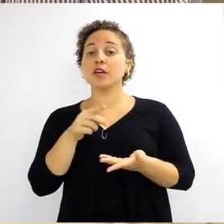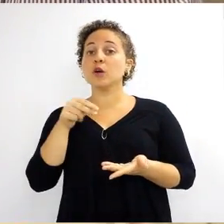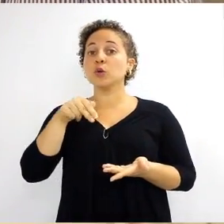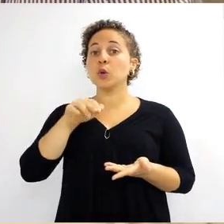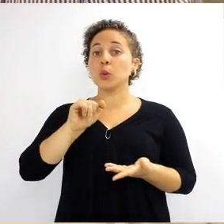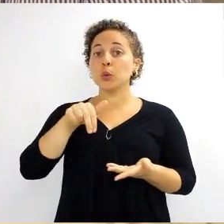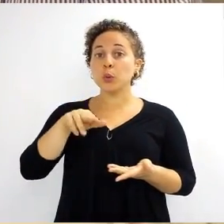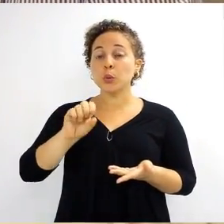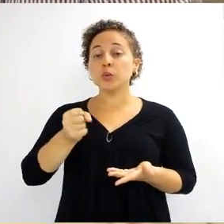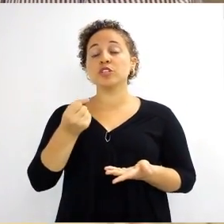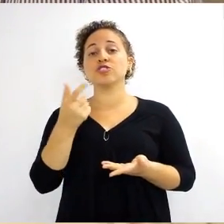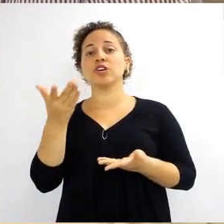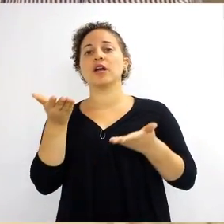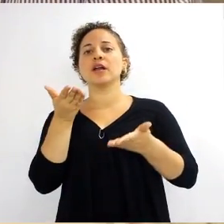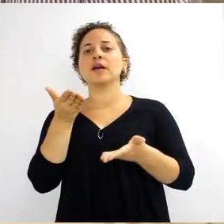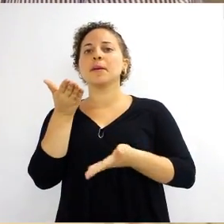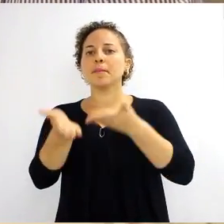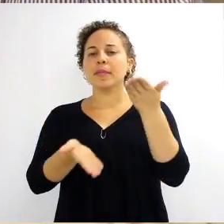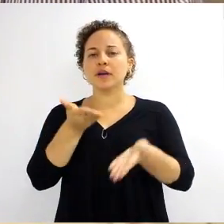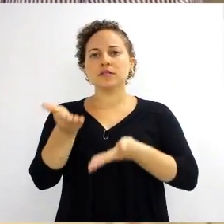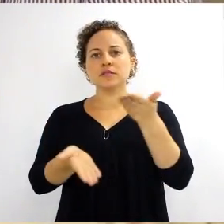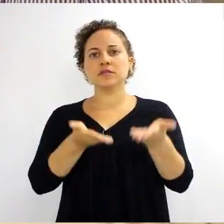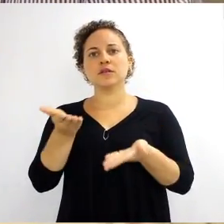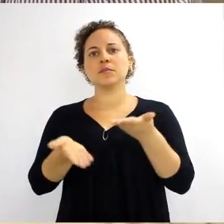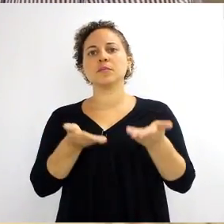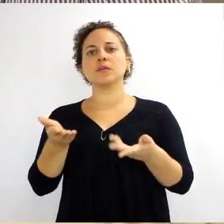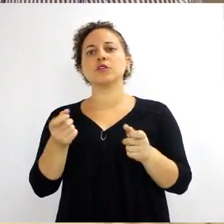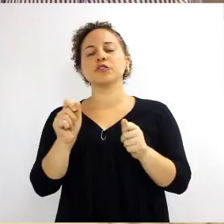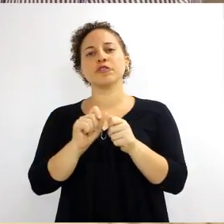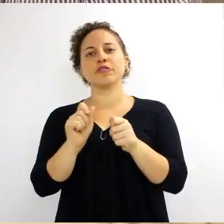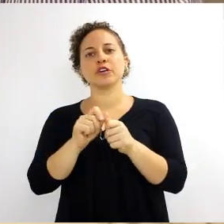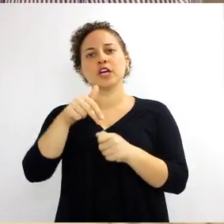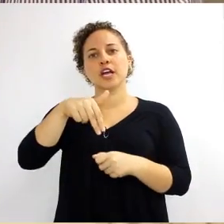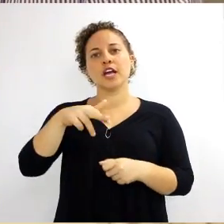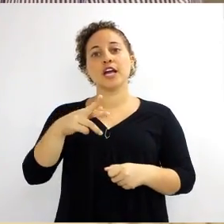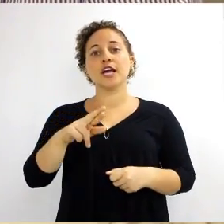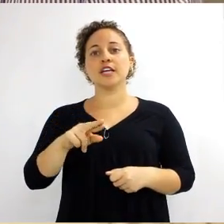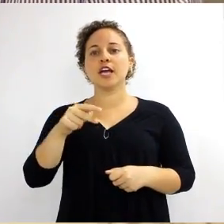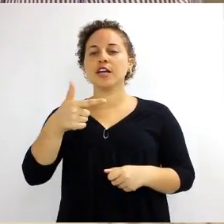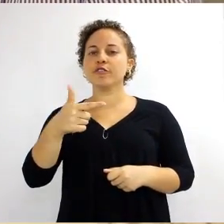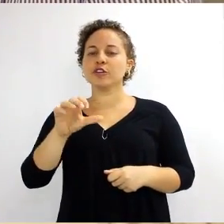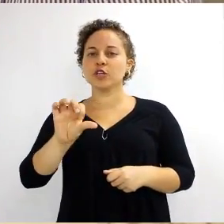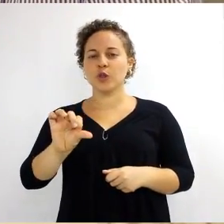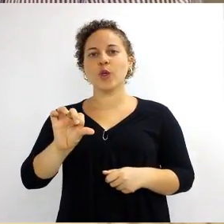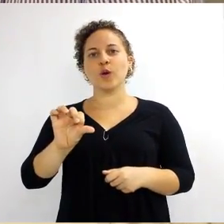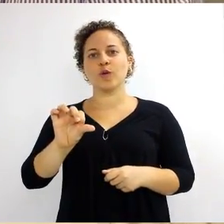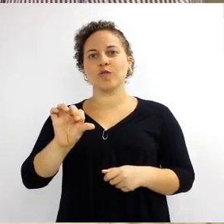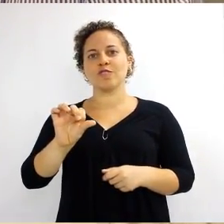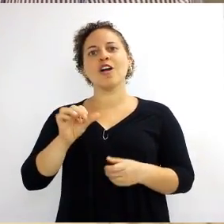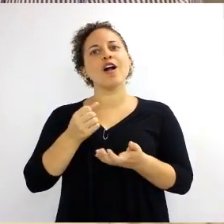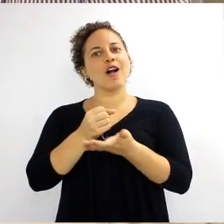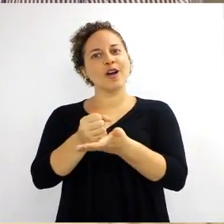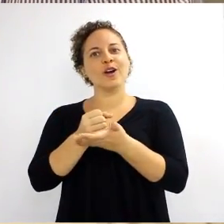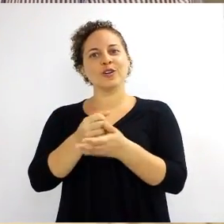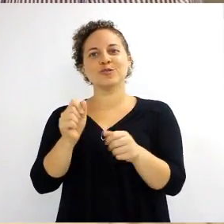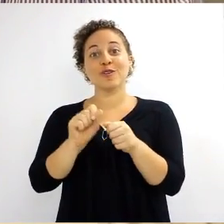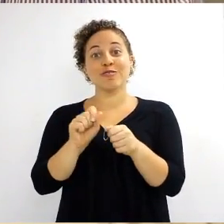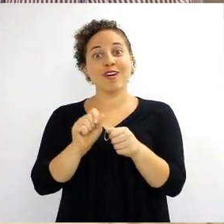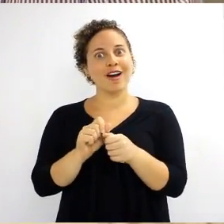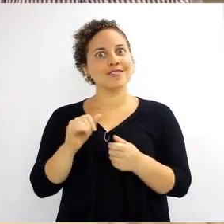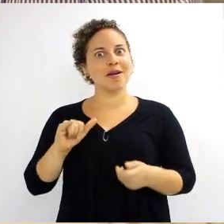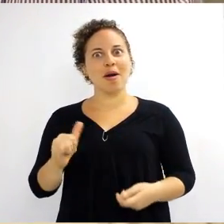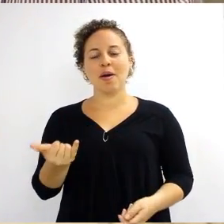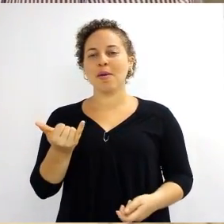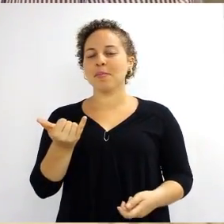Nunes participou, acompanhou a elaboração da NR29. Então, é um privilégio muito grande para